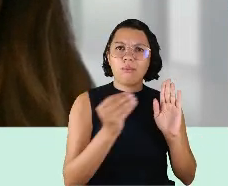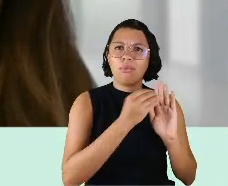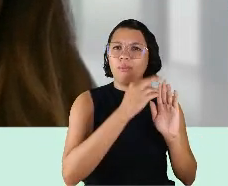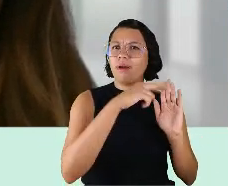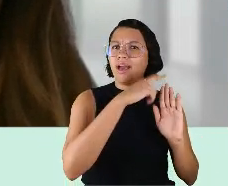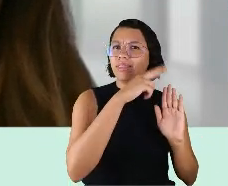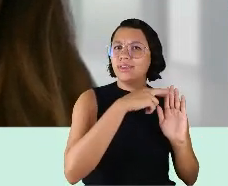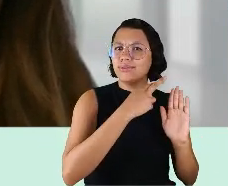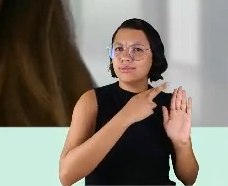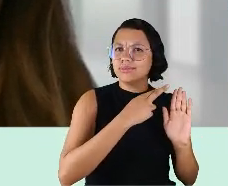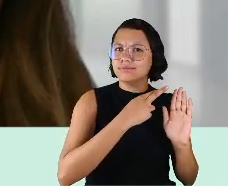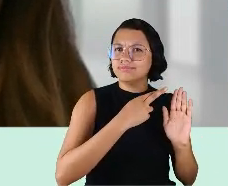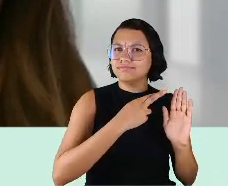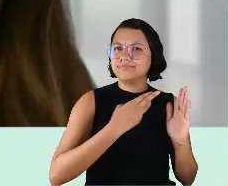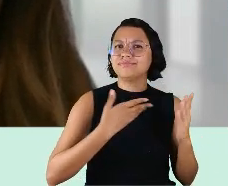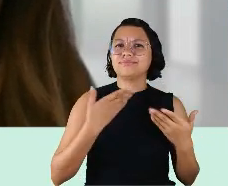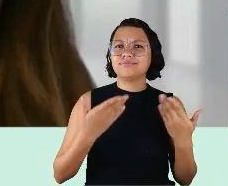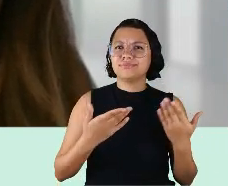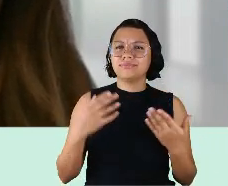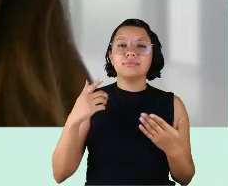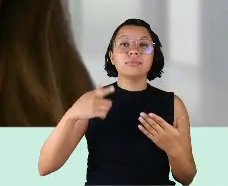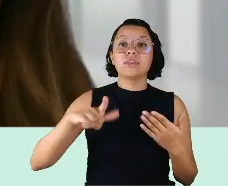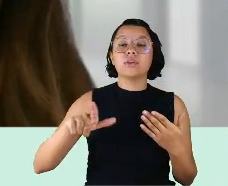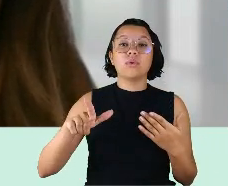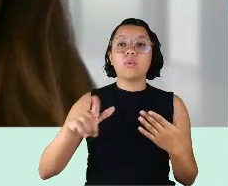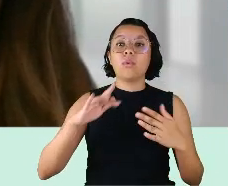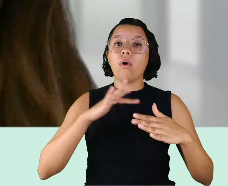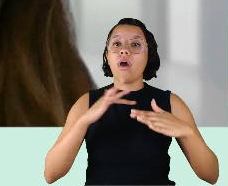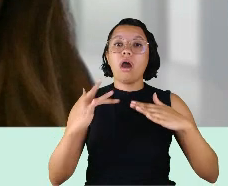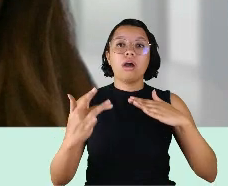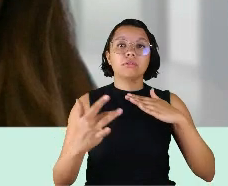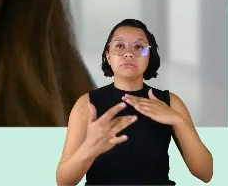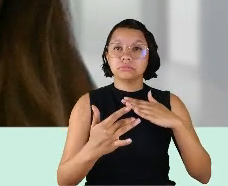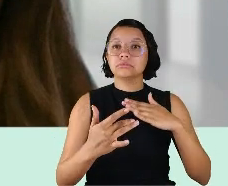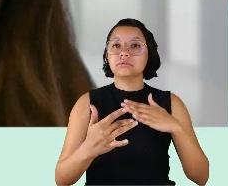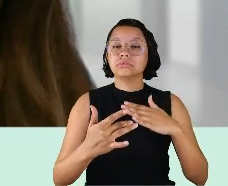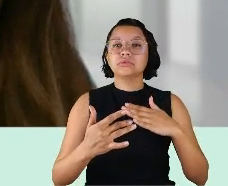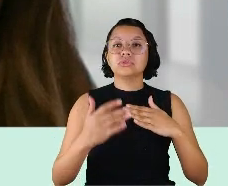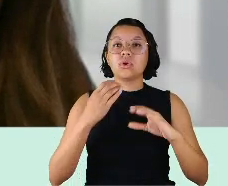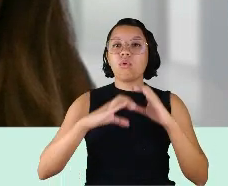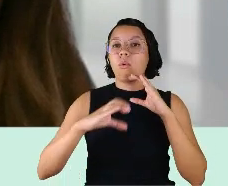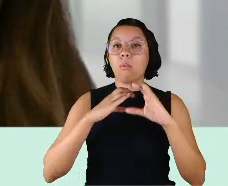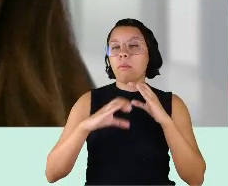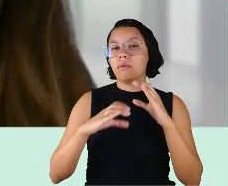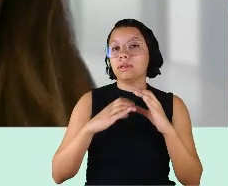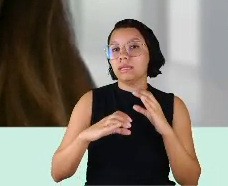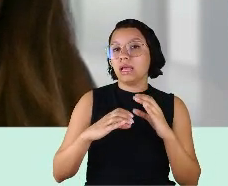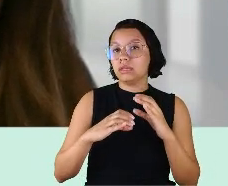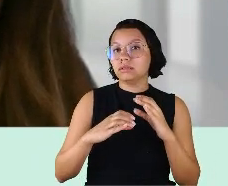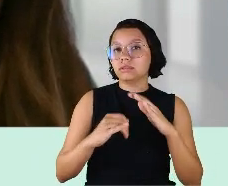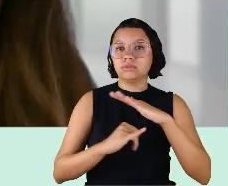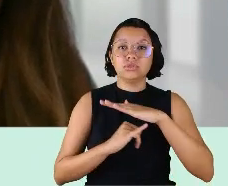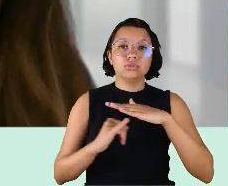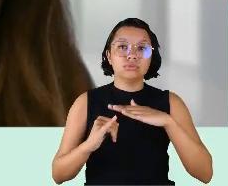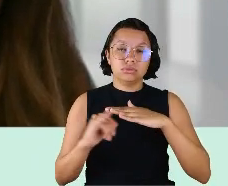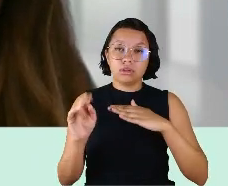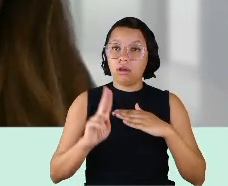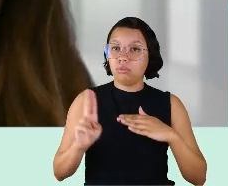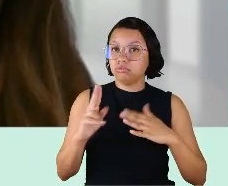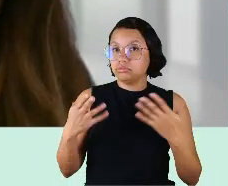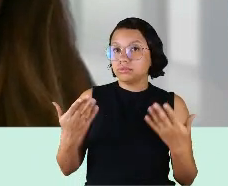na resolução. E outros meios de comunicação institucional usuais.